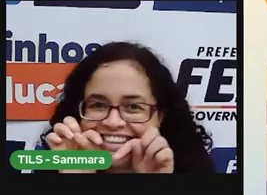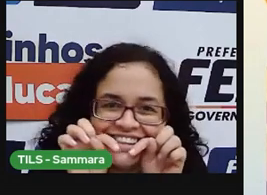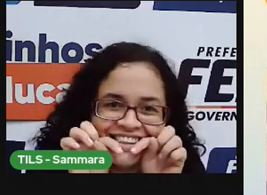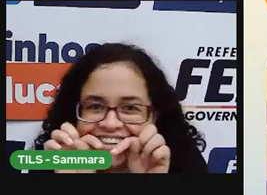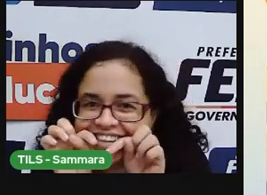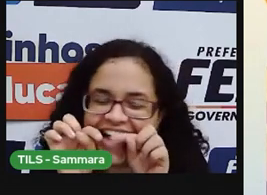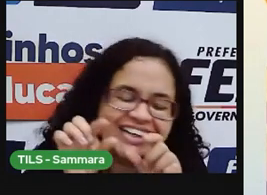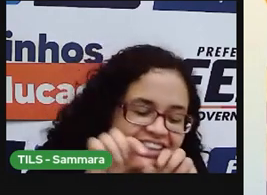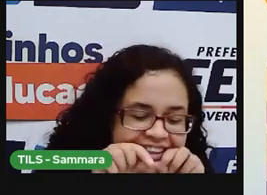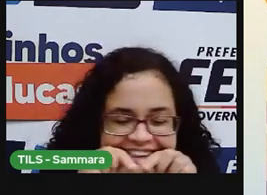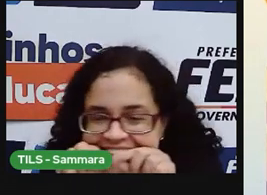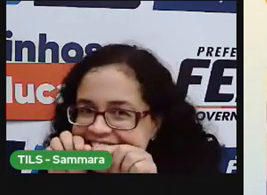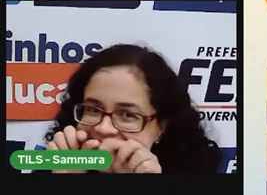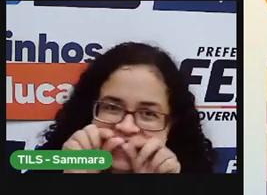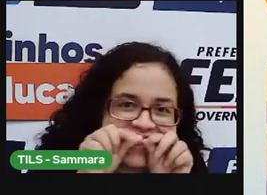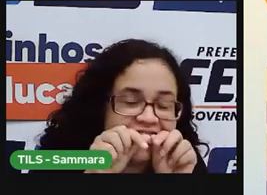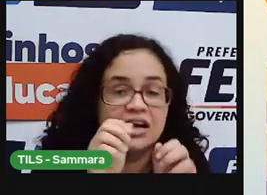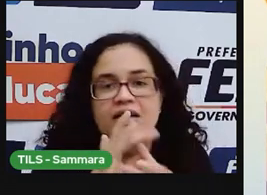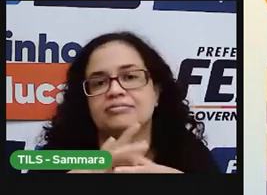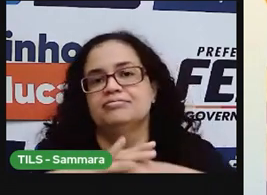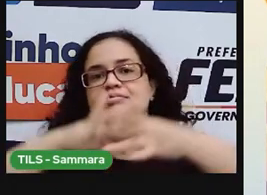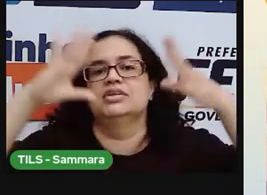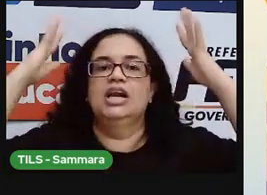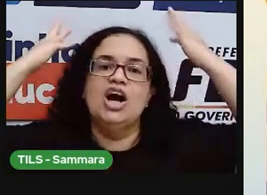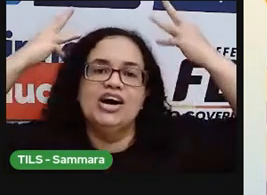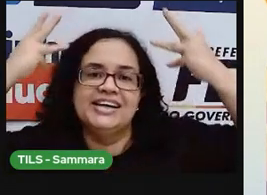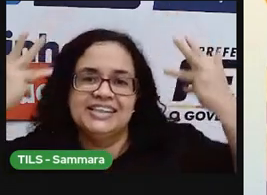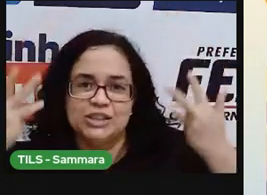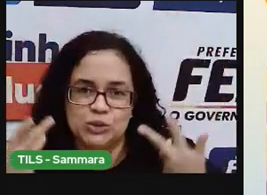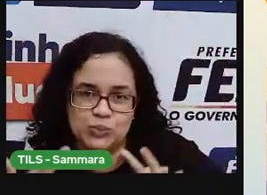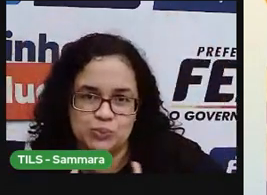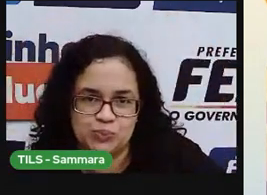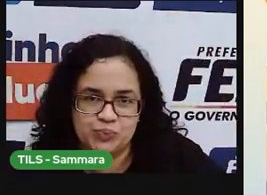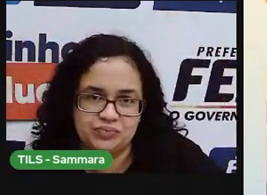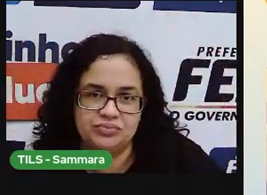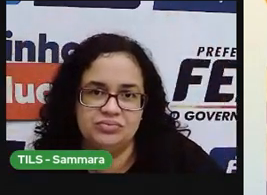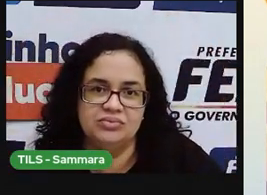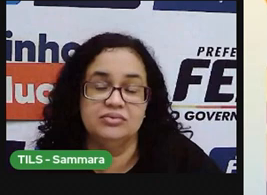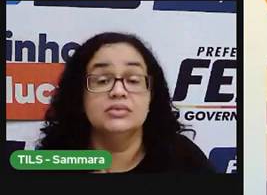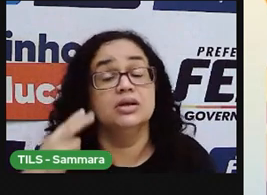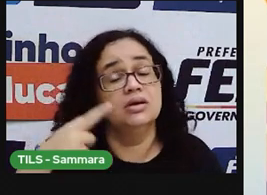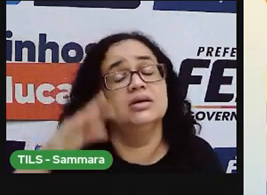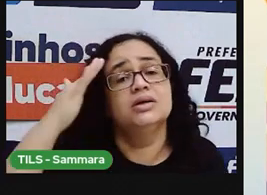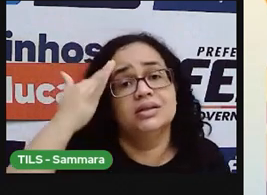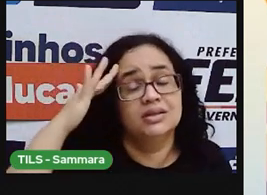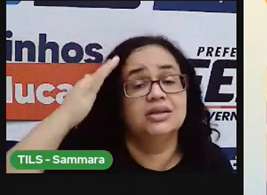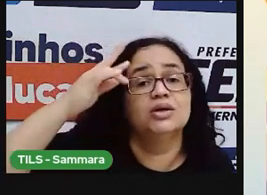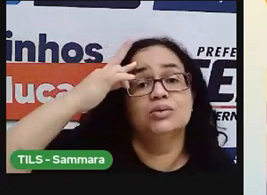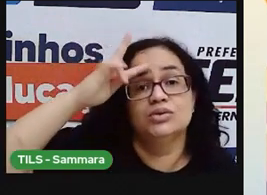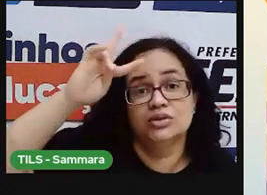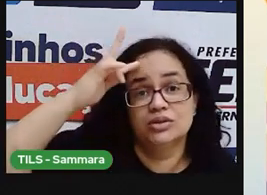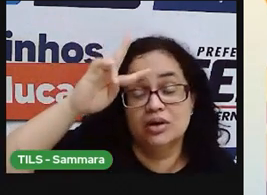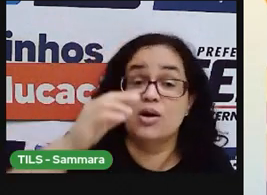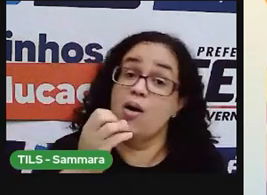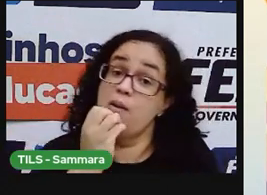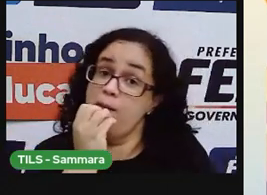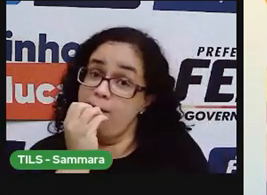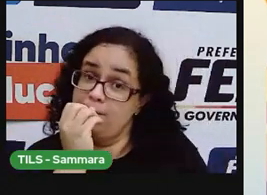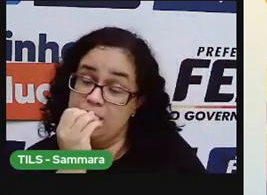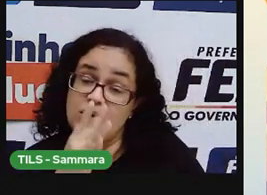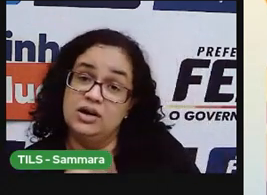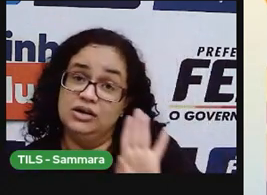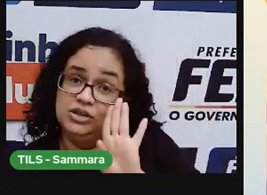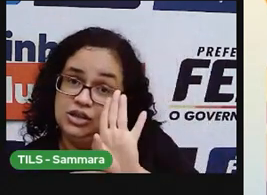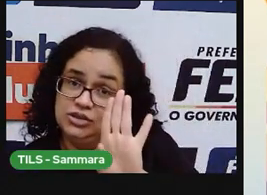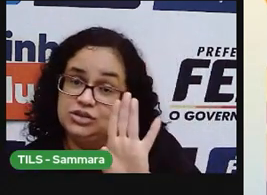afiados, roeu as cordas e soltou o leão. Olha só a moral da história. Uma boa